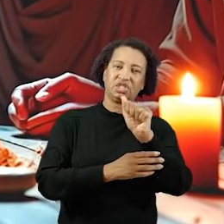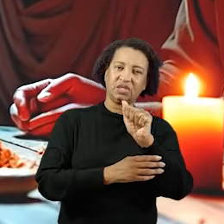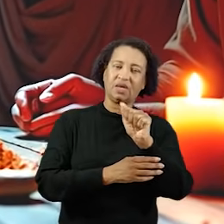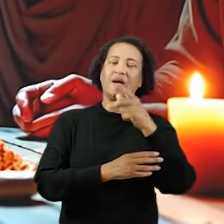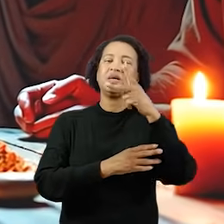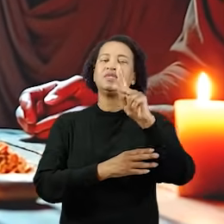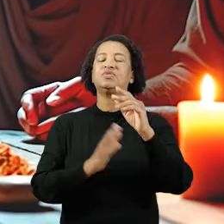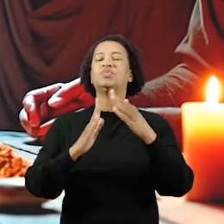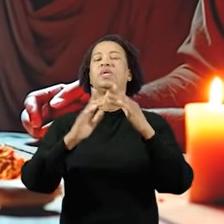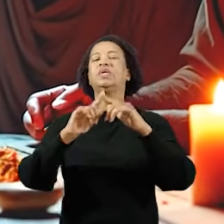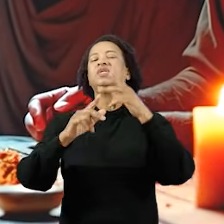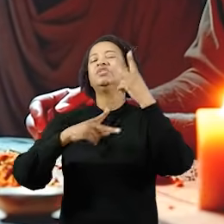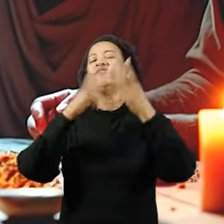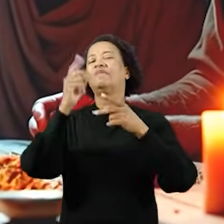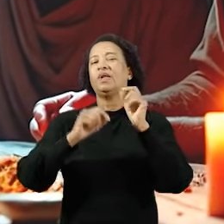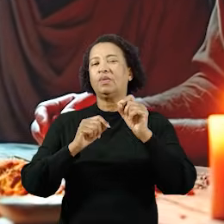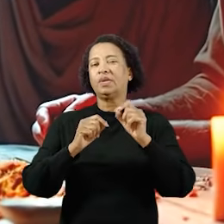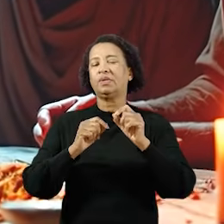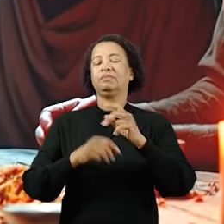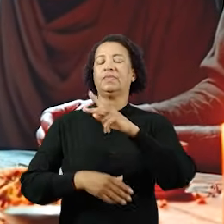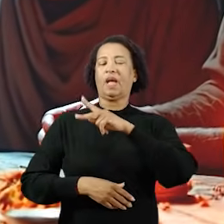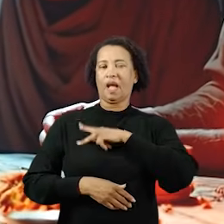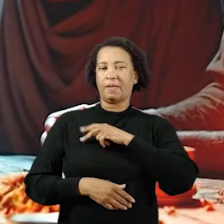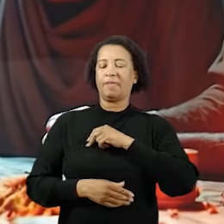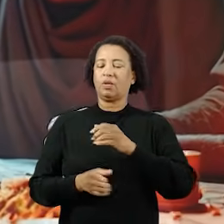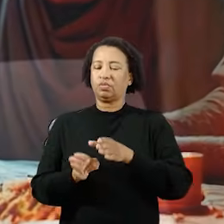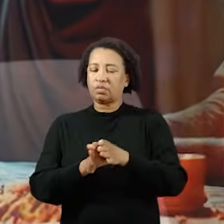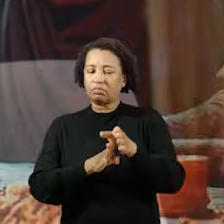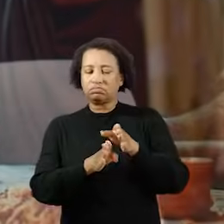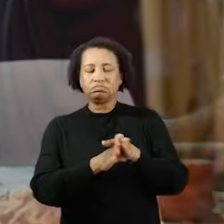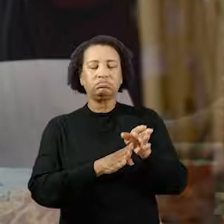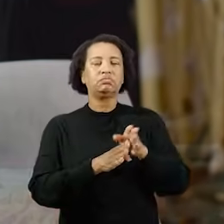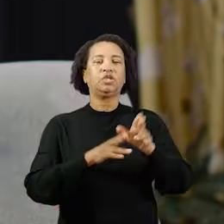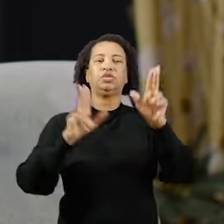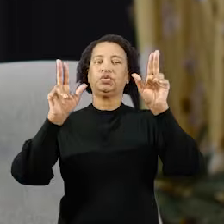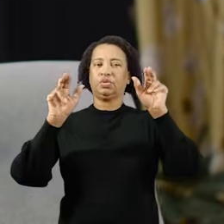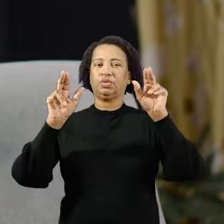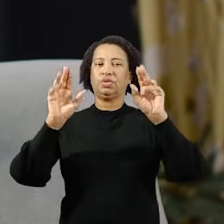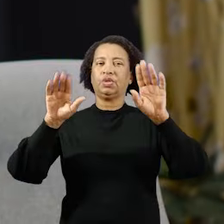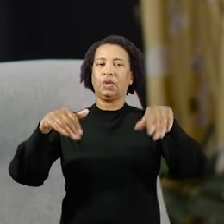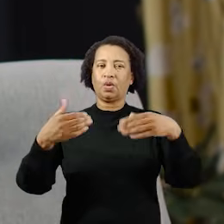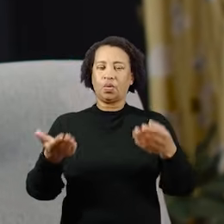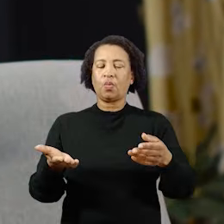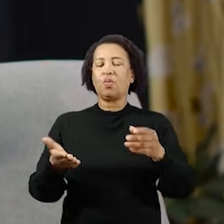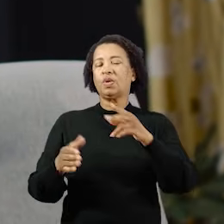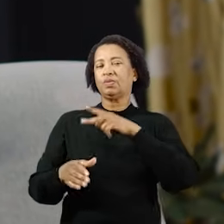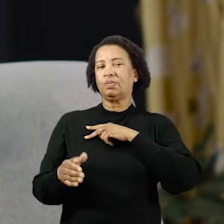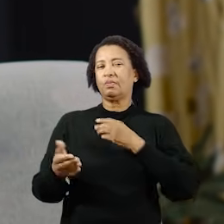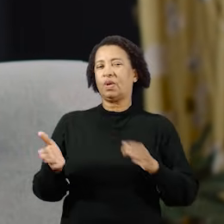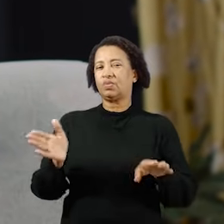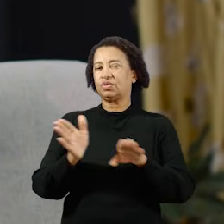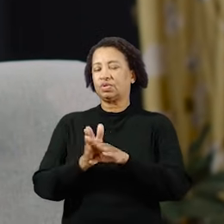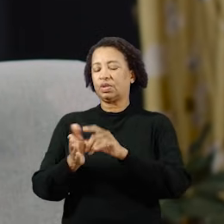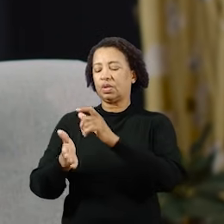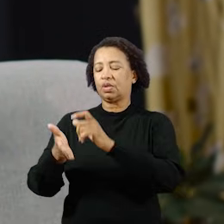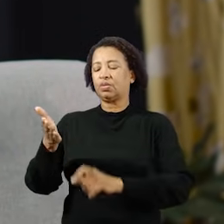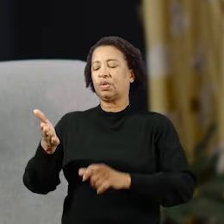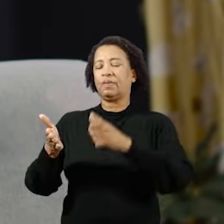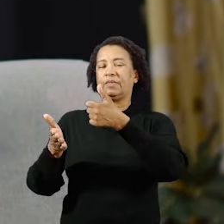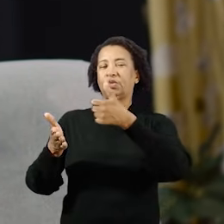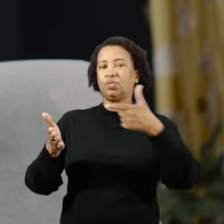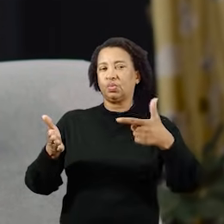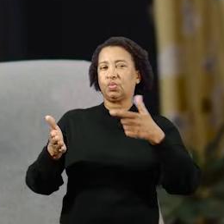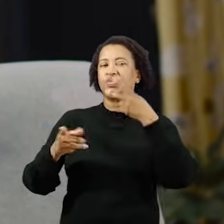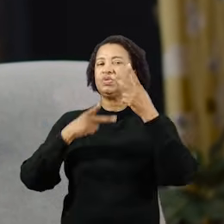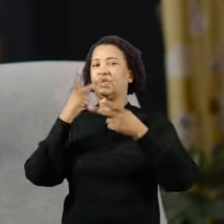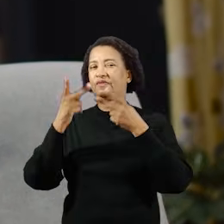hein? Bom, aí Paulo dá algumas instruções referentes a este assunto. Quando Paulo chega ao capítulo 12, inicia outra parte